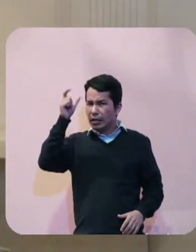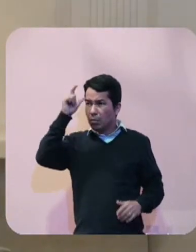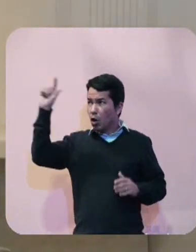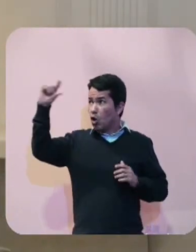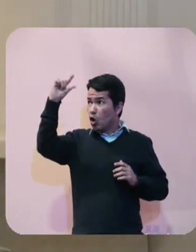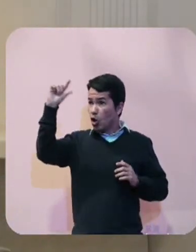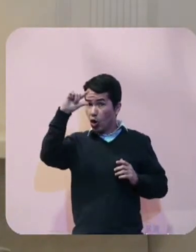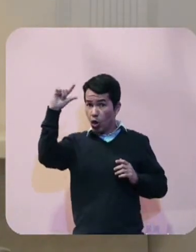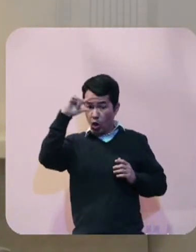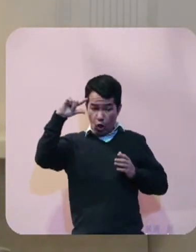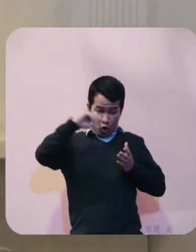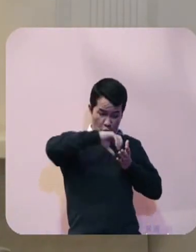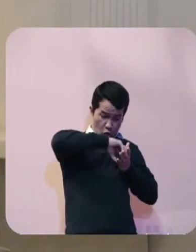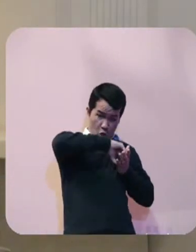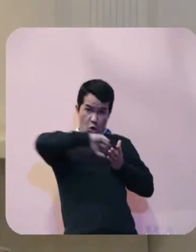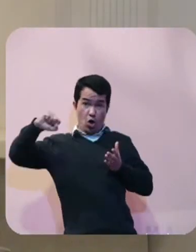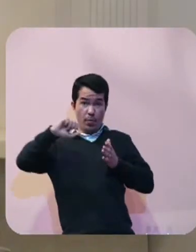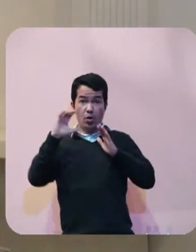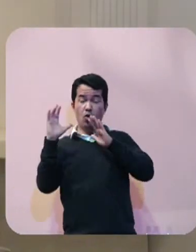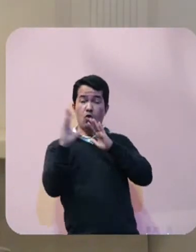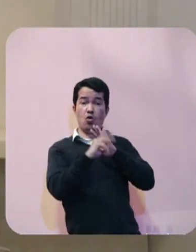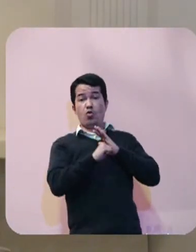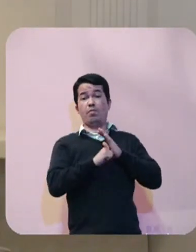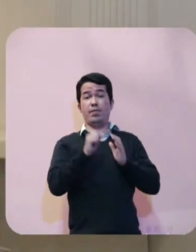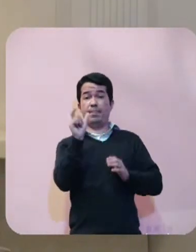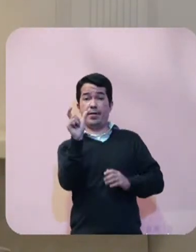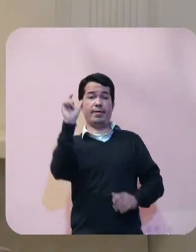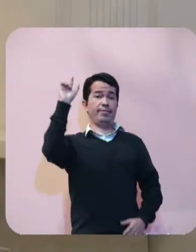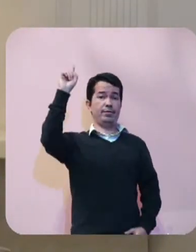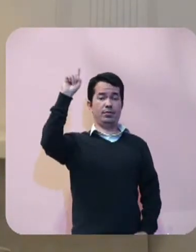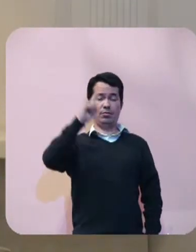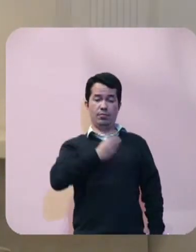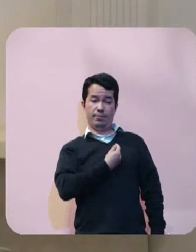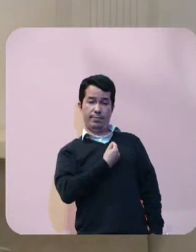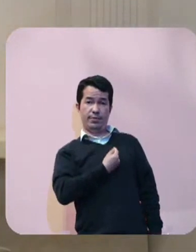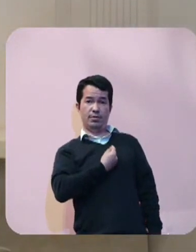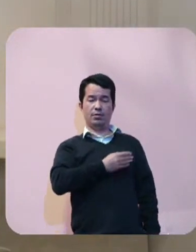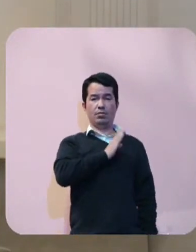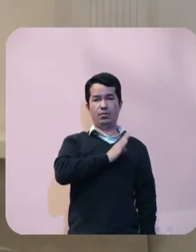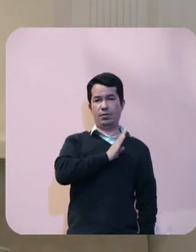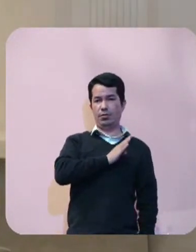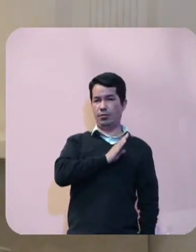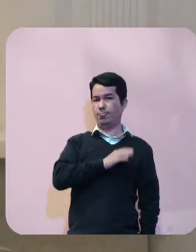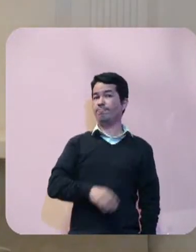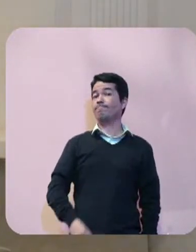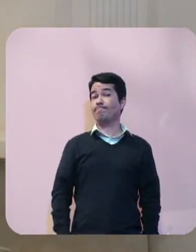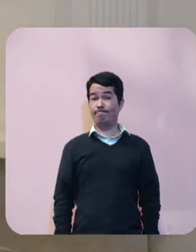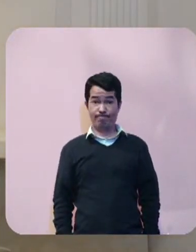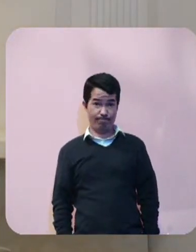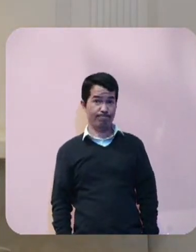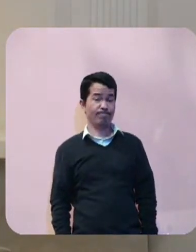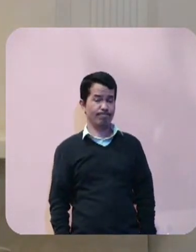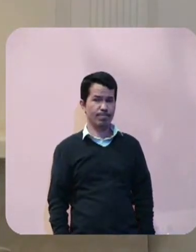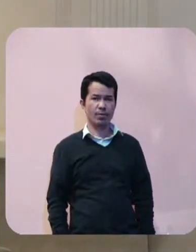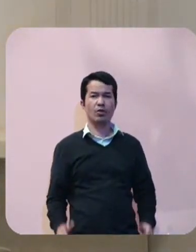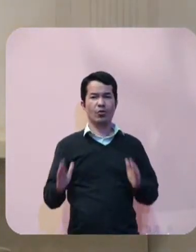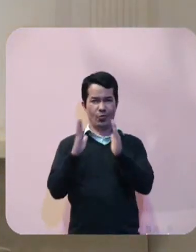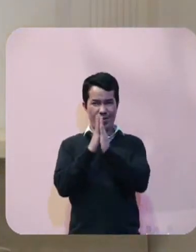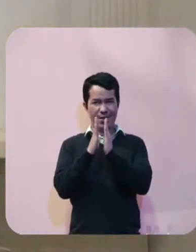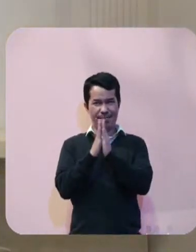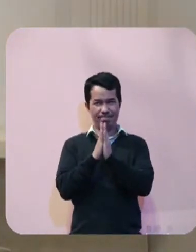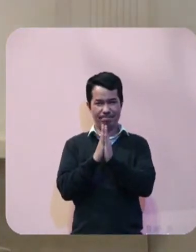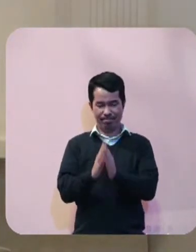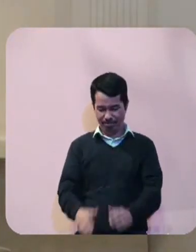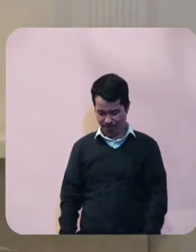e não produz nada. Não porque a semente não seja boa, mas simplesmente porque ela não fica mais na terra. Vamos orar